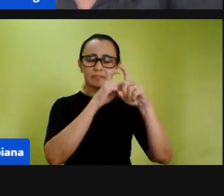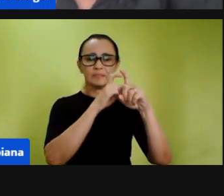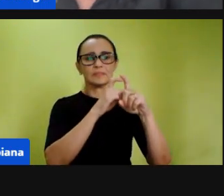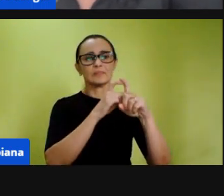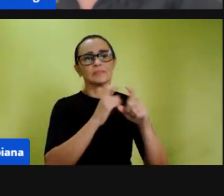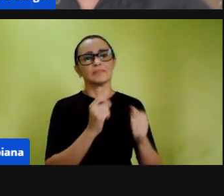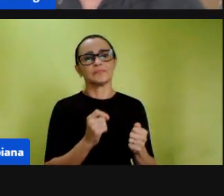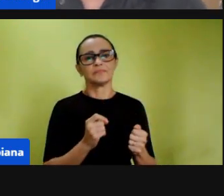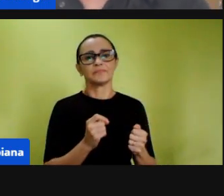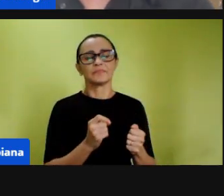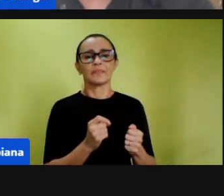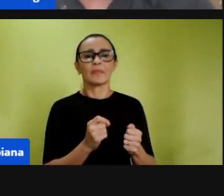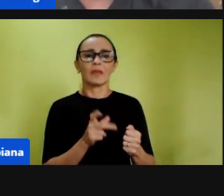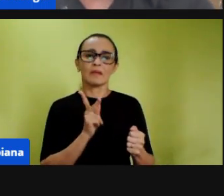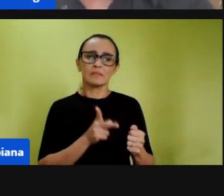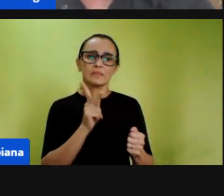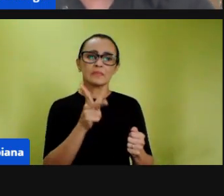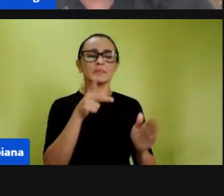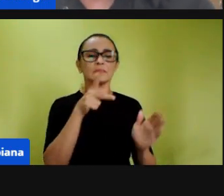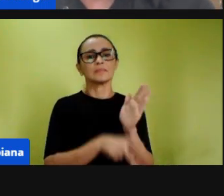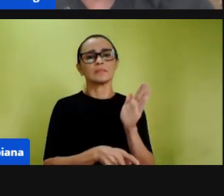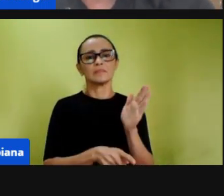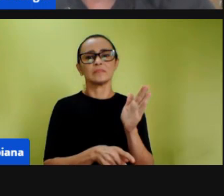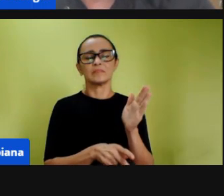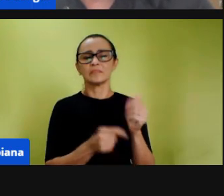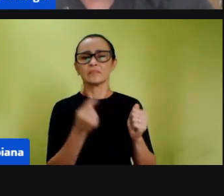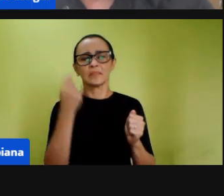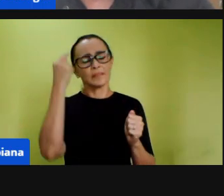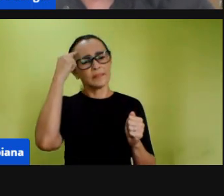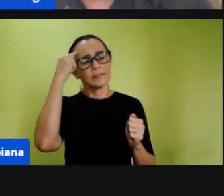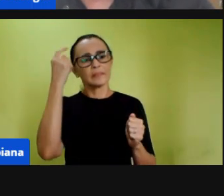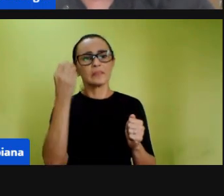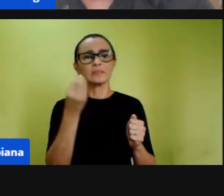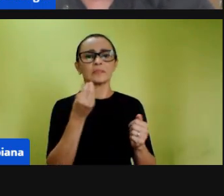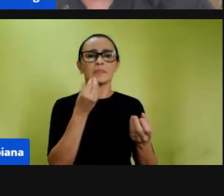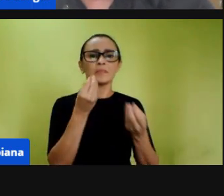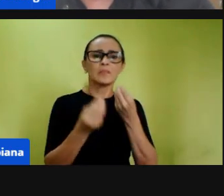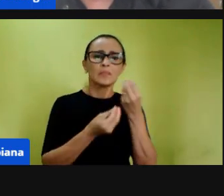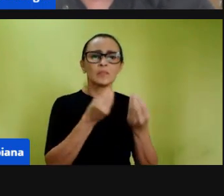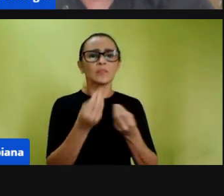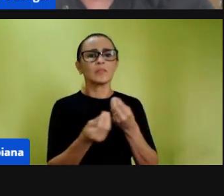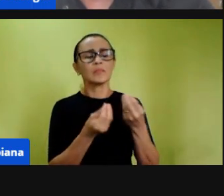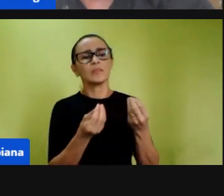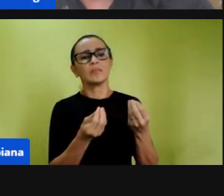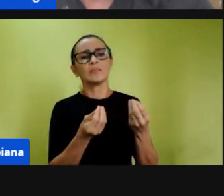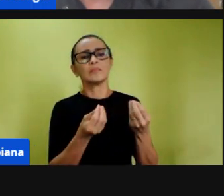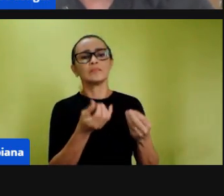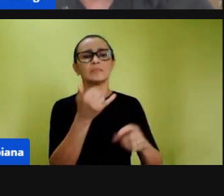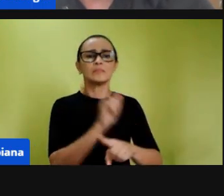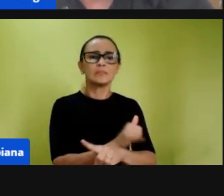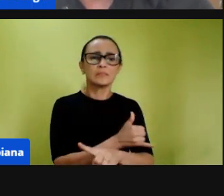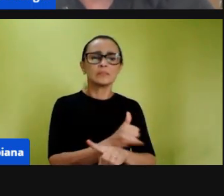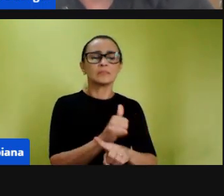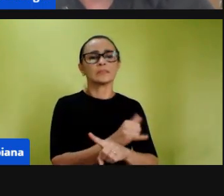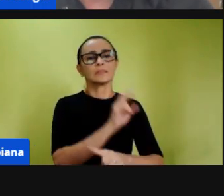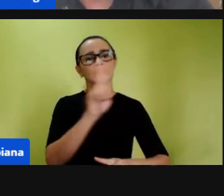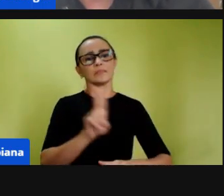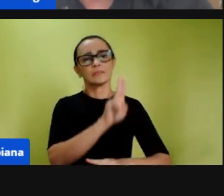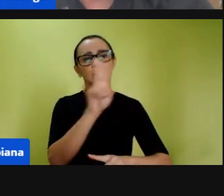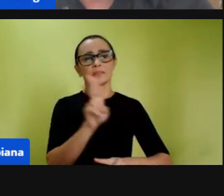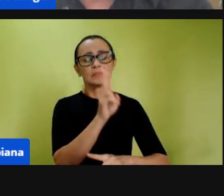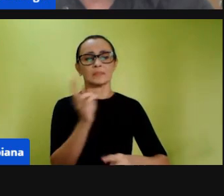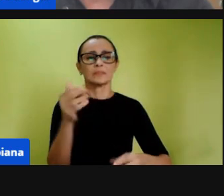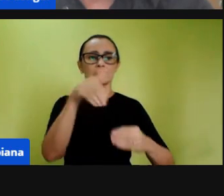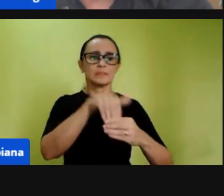avalia múltiplas possibilidades, né? No ambiente escolar, numa sala de aula, né? Onde todos os